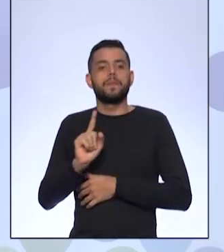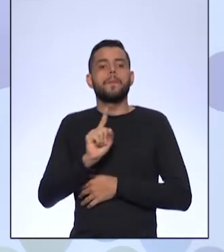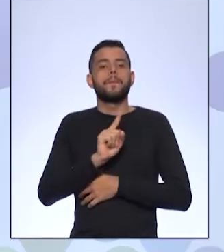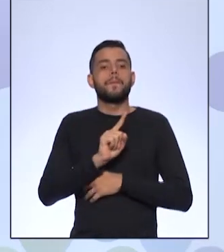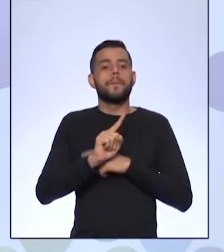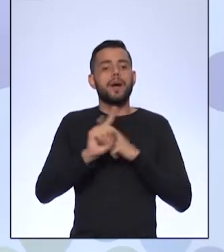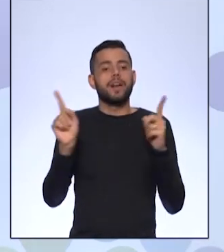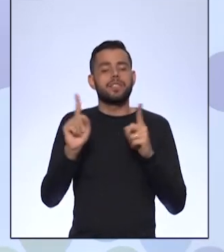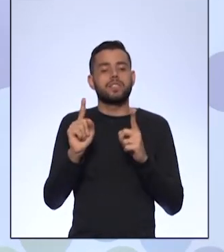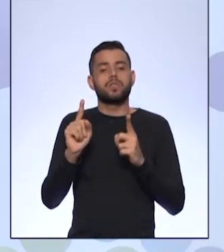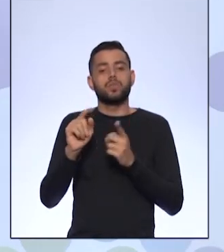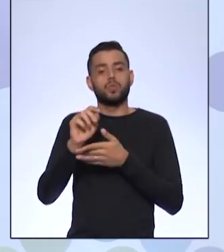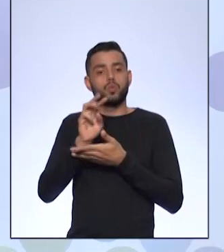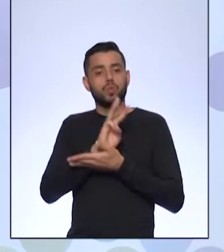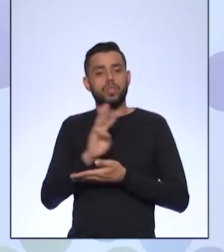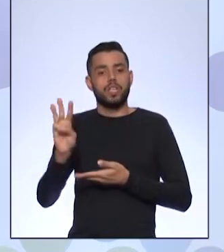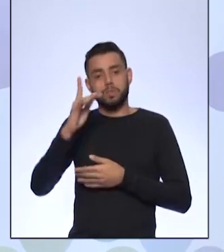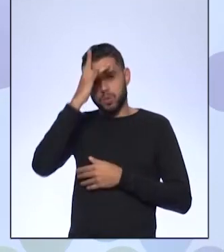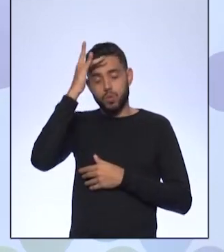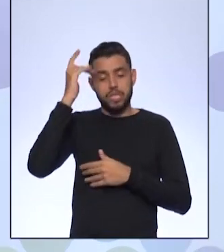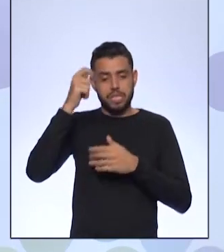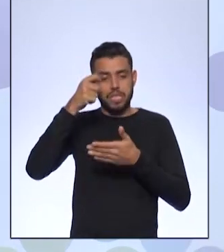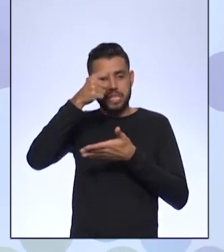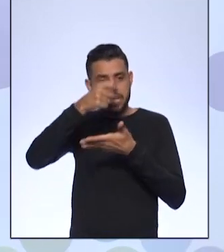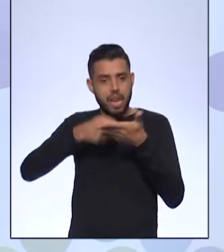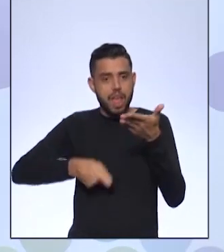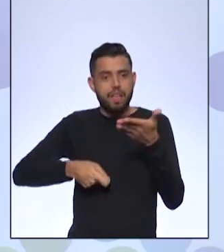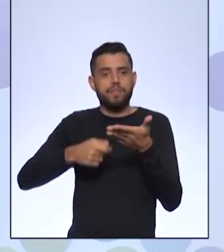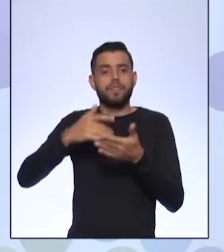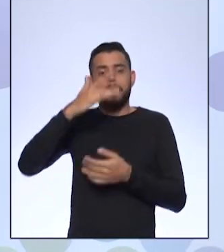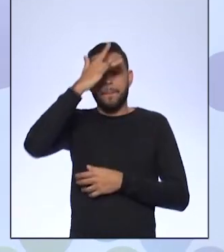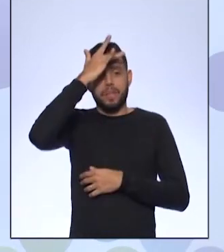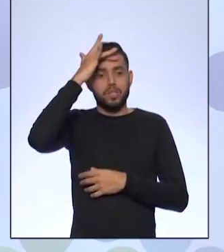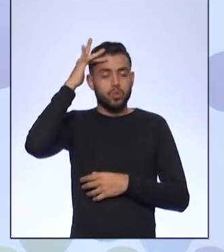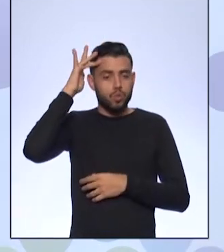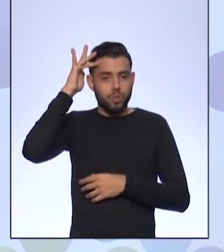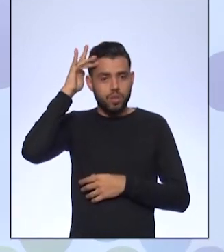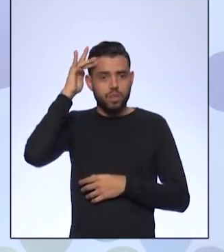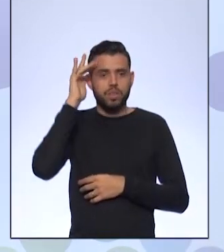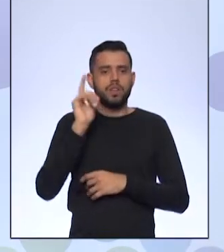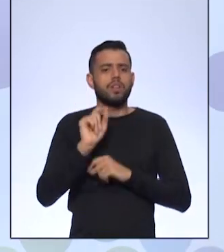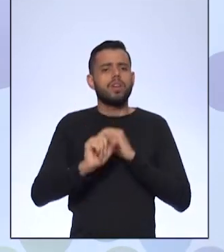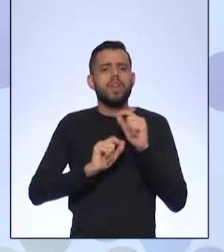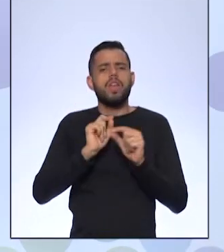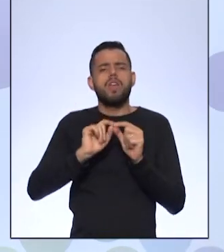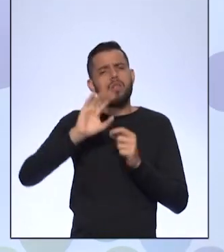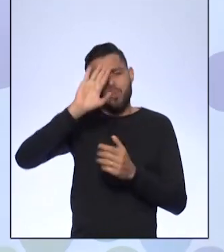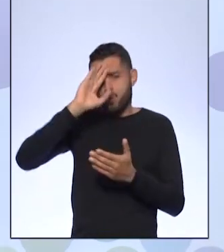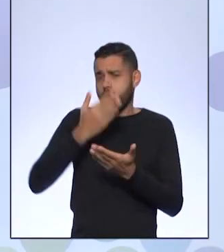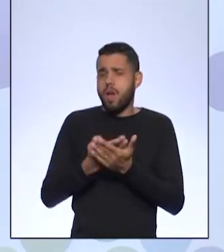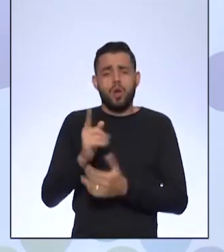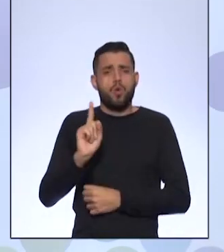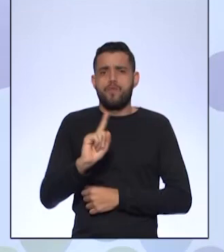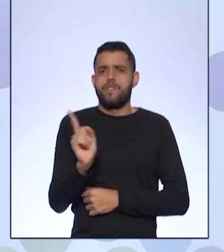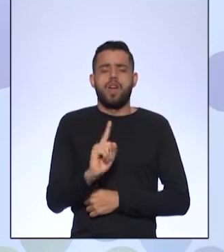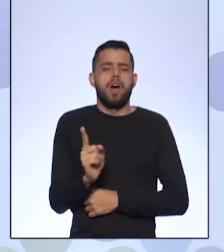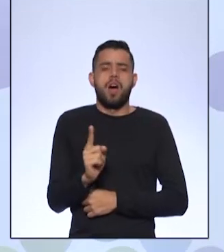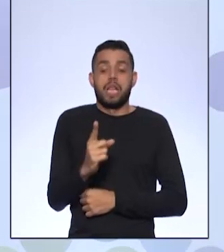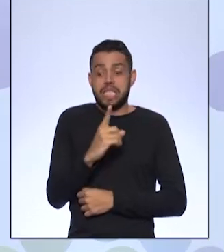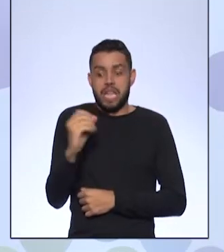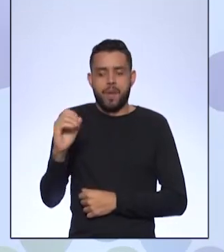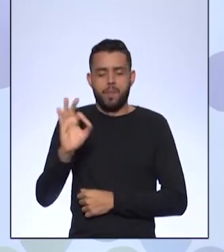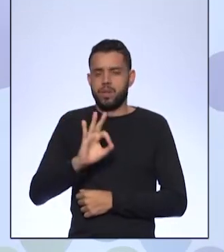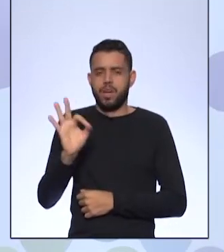site onde quem escreve aqueles artigos, aquelas respostas, são pessoas... ele não é confiável porque não tem ali